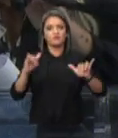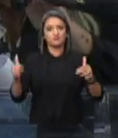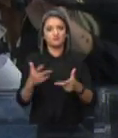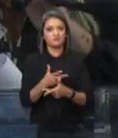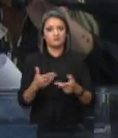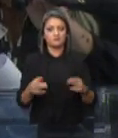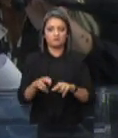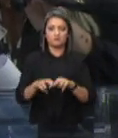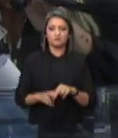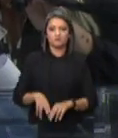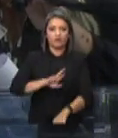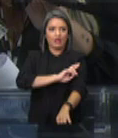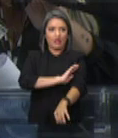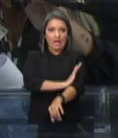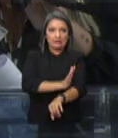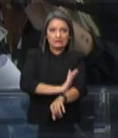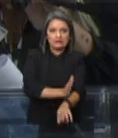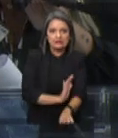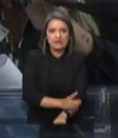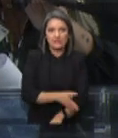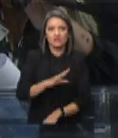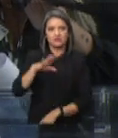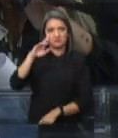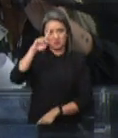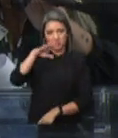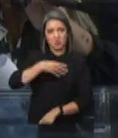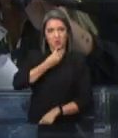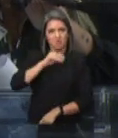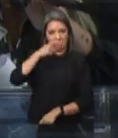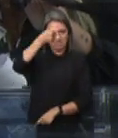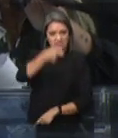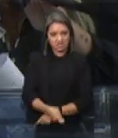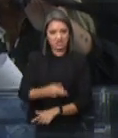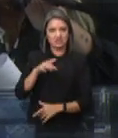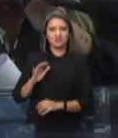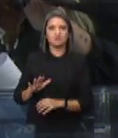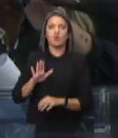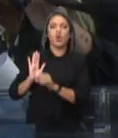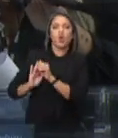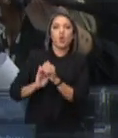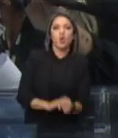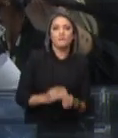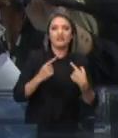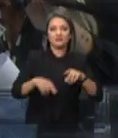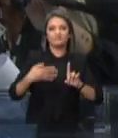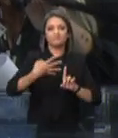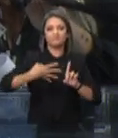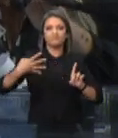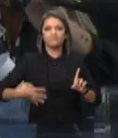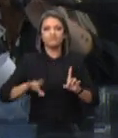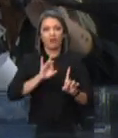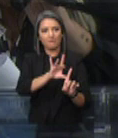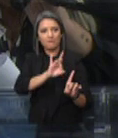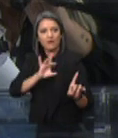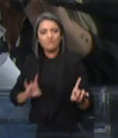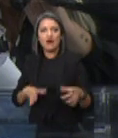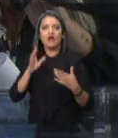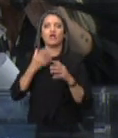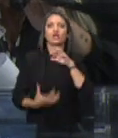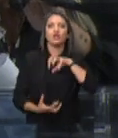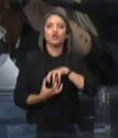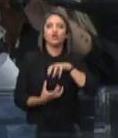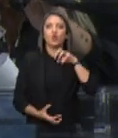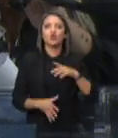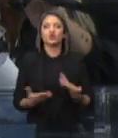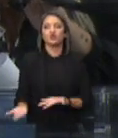através do racismo do machismo do elitismo da opressão contra o público lgbtqi mais dos idosos dos jovens das